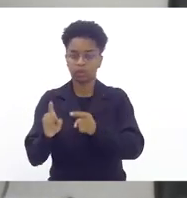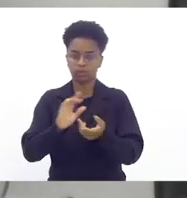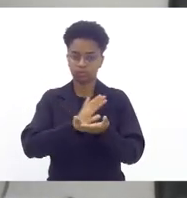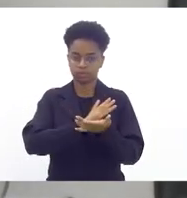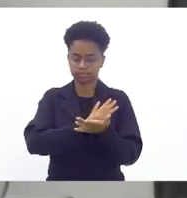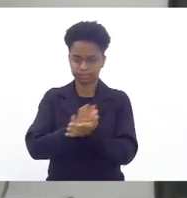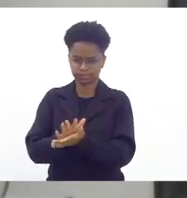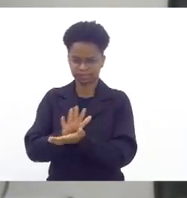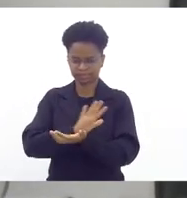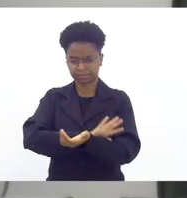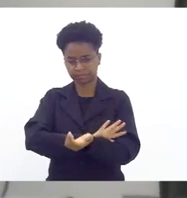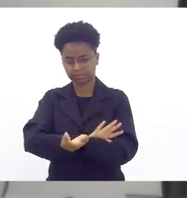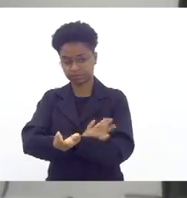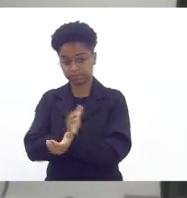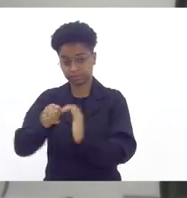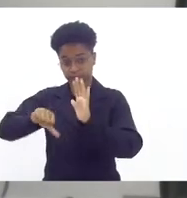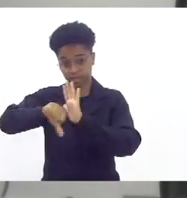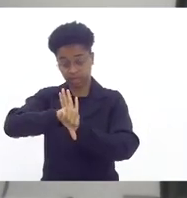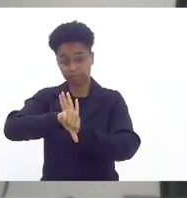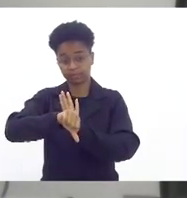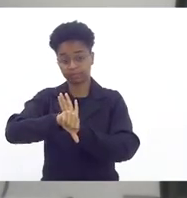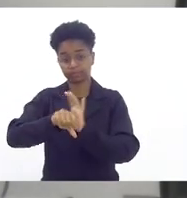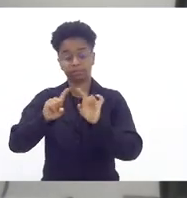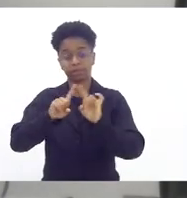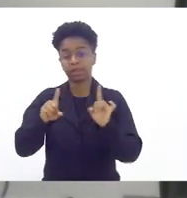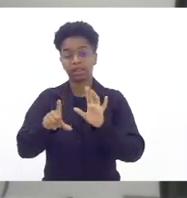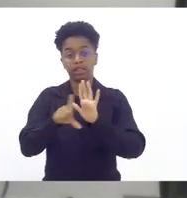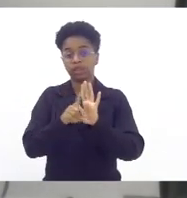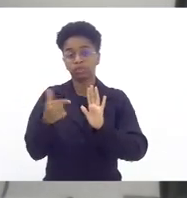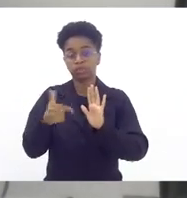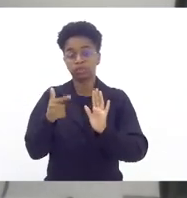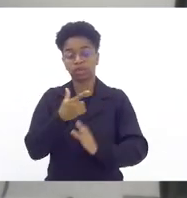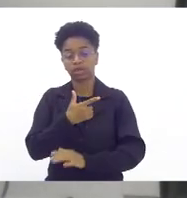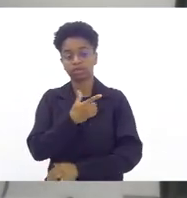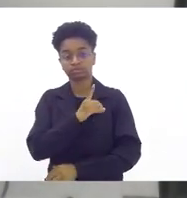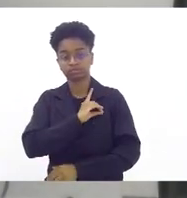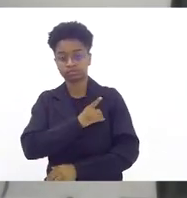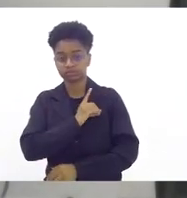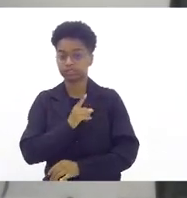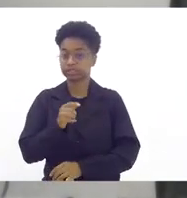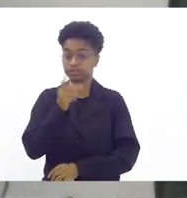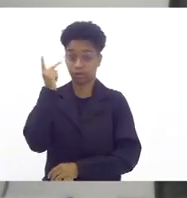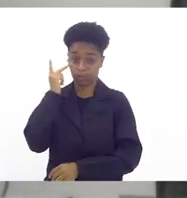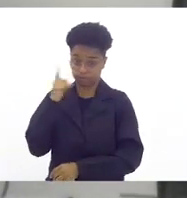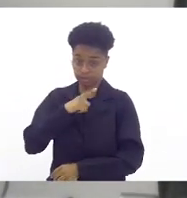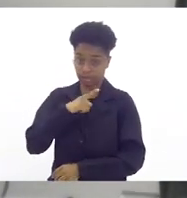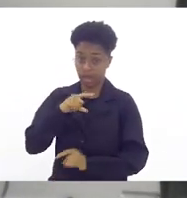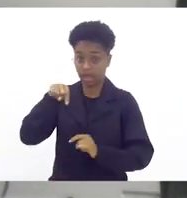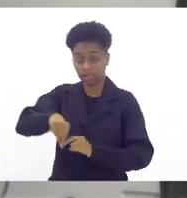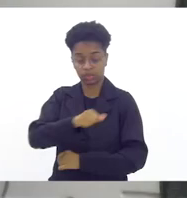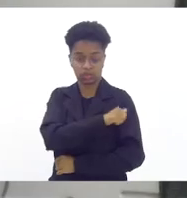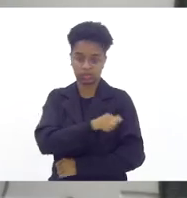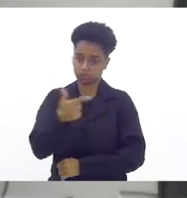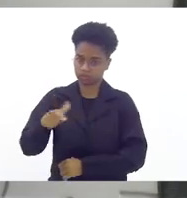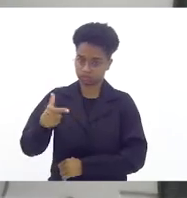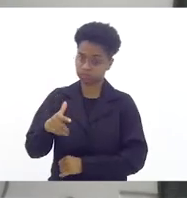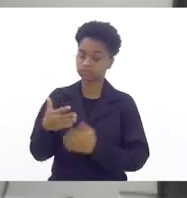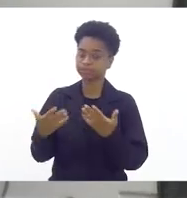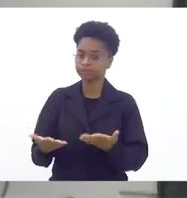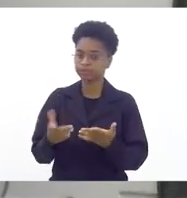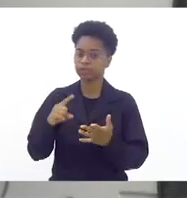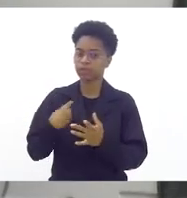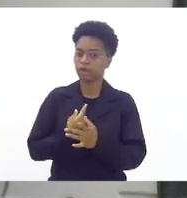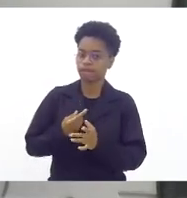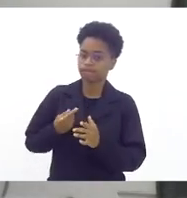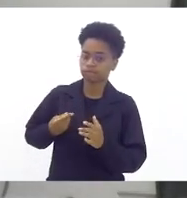Racismo. Só que essa lei não era cumprida, não tinha delegacia. Em São Paulo tinha, no Rio não tinha. A Comissão do Cumpras ficou em